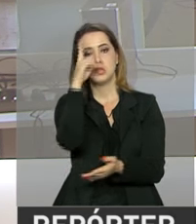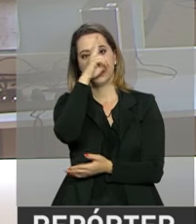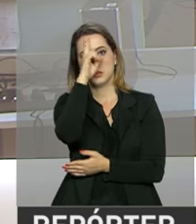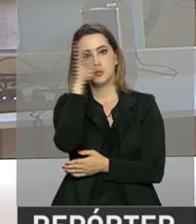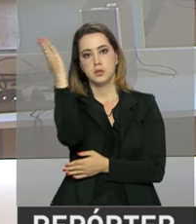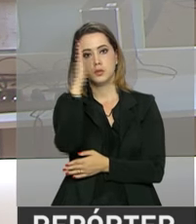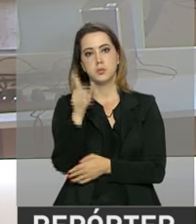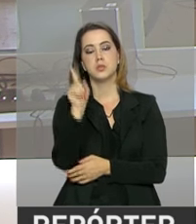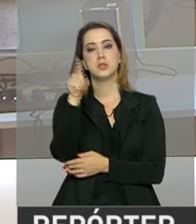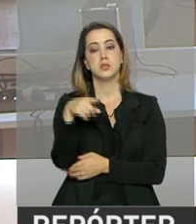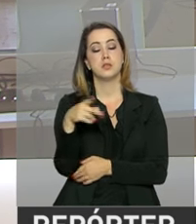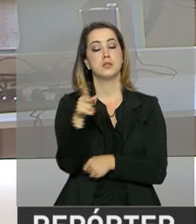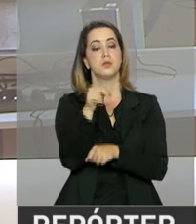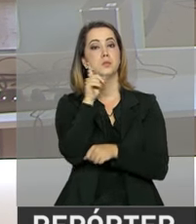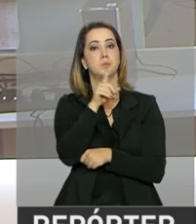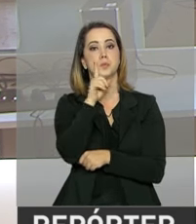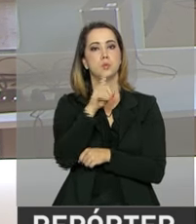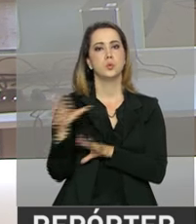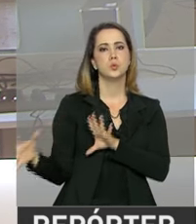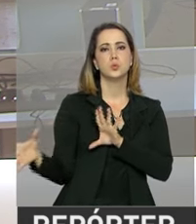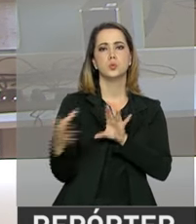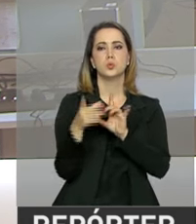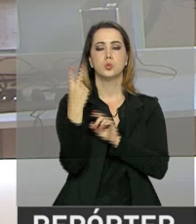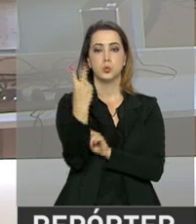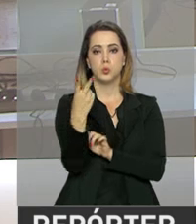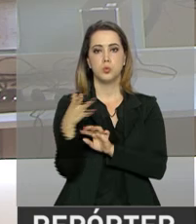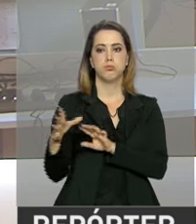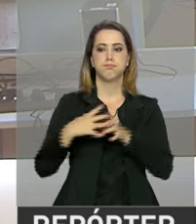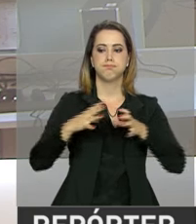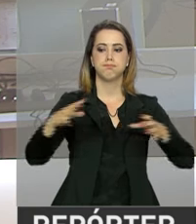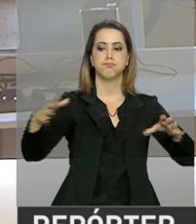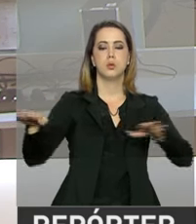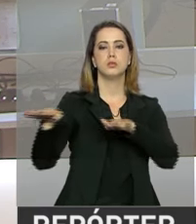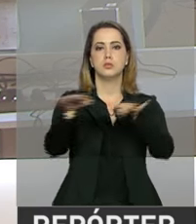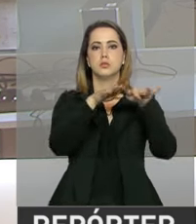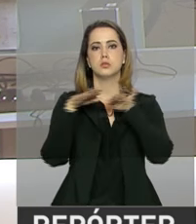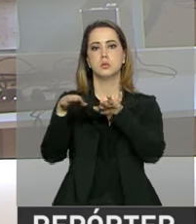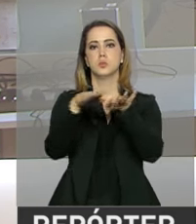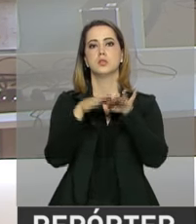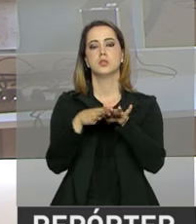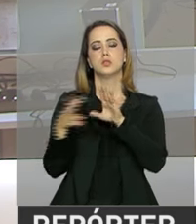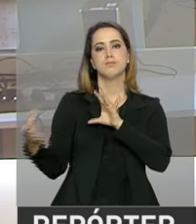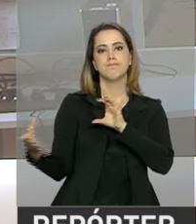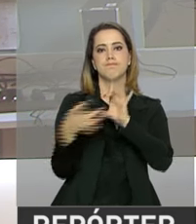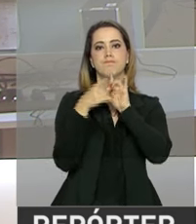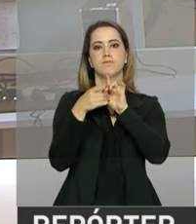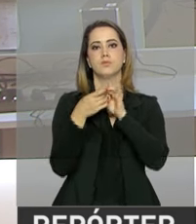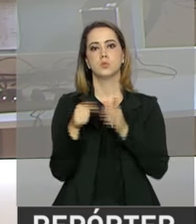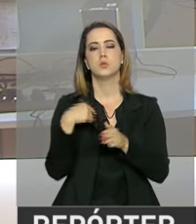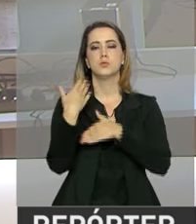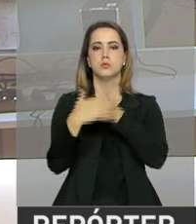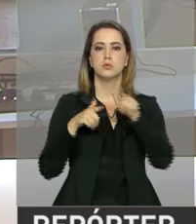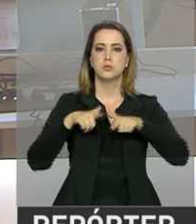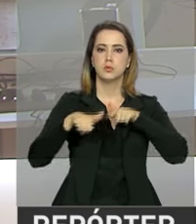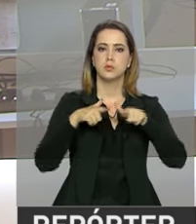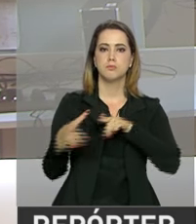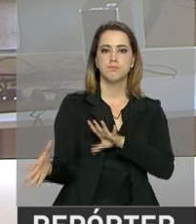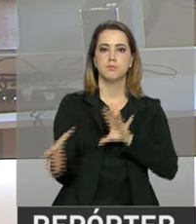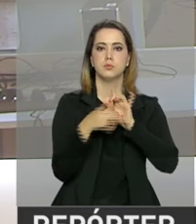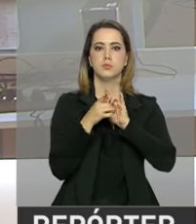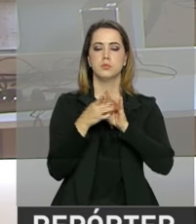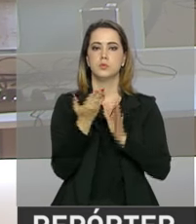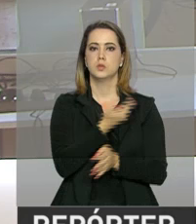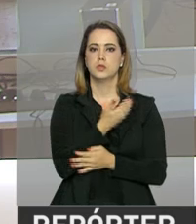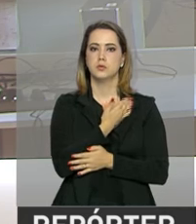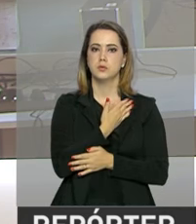duas grandes democracias que compartilham valores temer afirma estar certo de que os dois trabalharão juntos para estreitar os laços